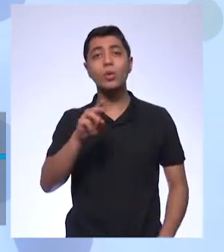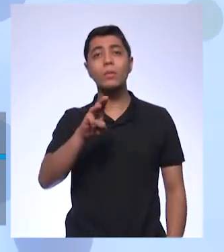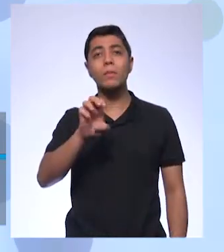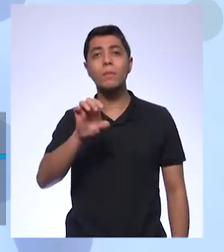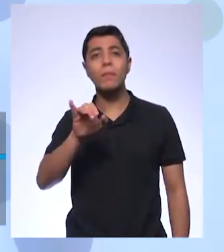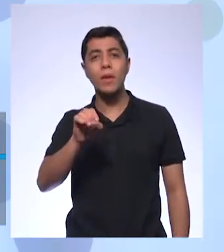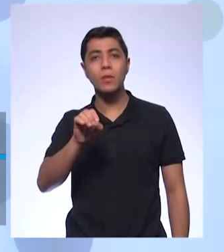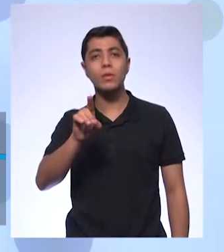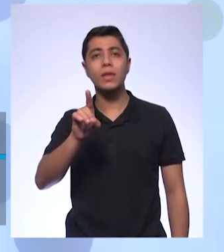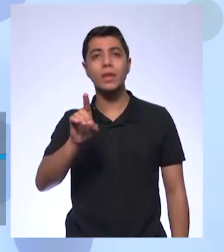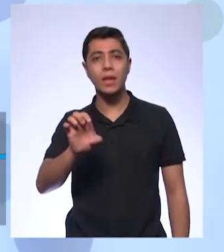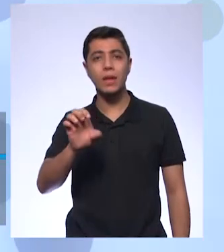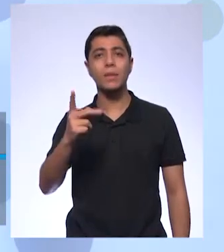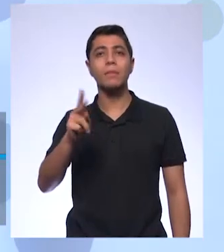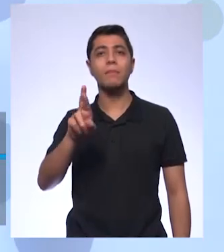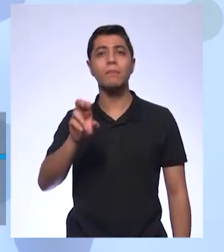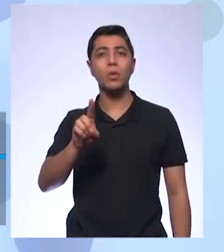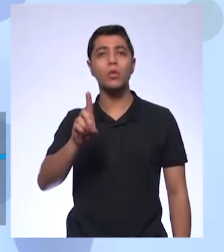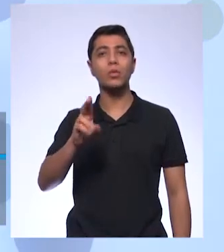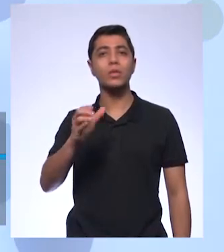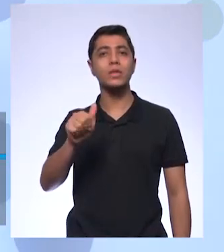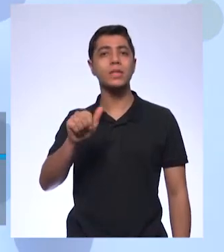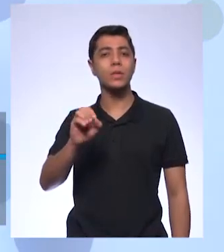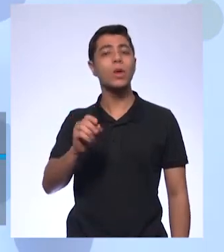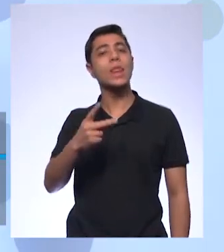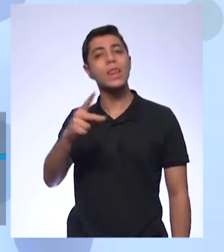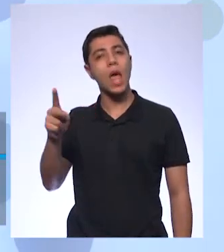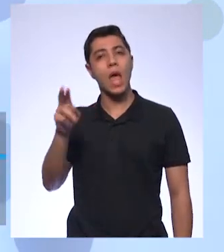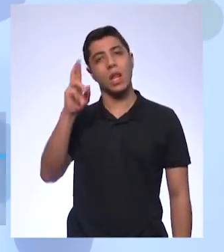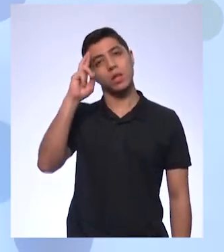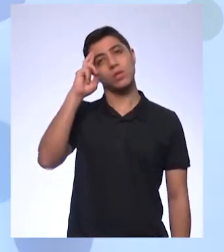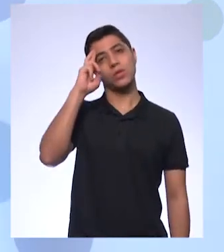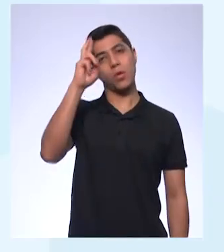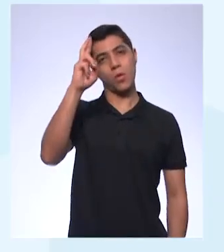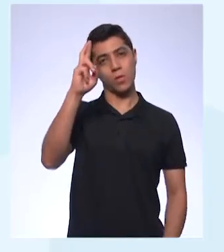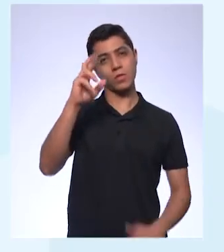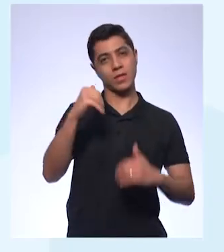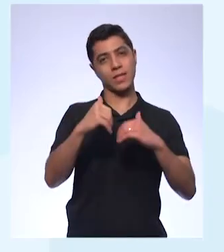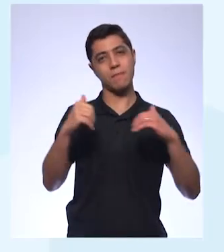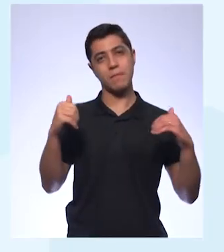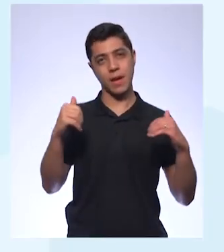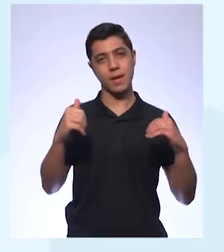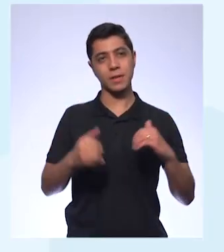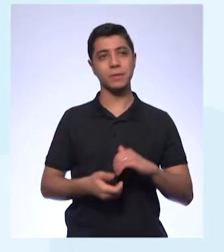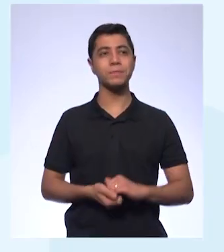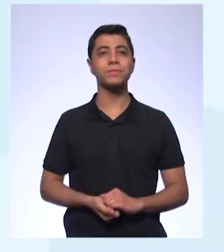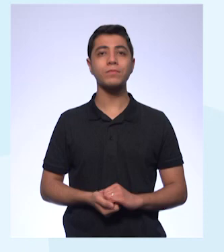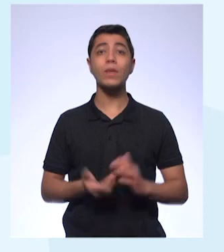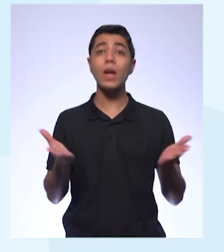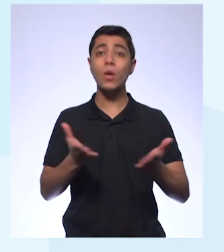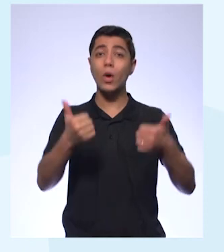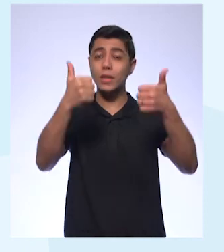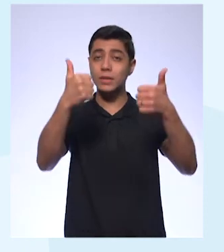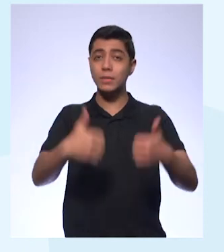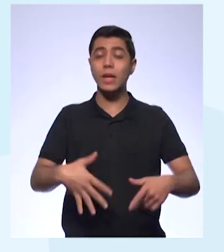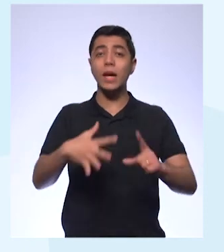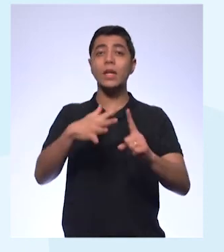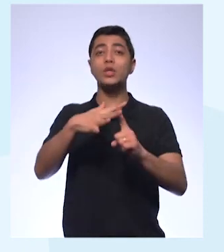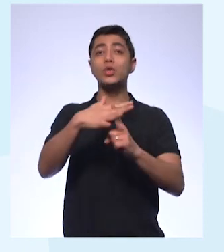Falando isso, dito isso, agora a gente vai conhecer um pouquinho das vertentes do socialismo. Nós temos duas: o